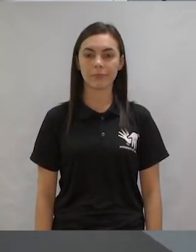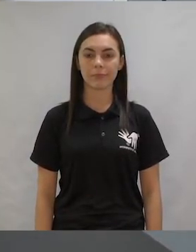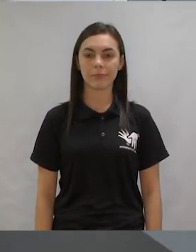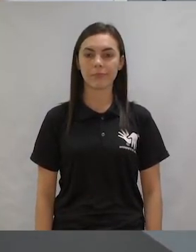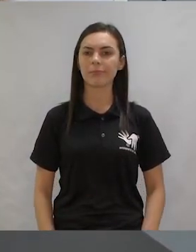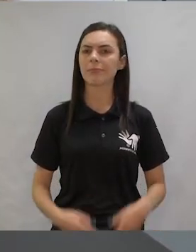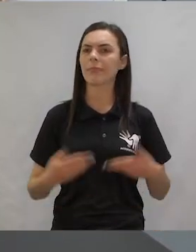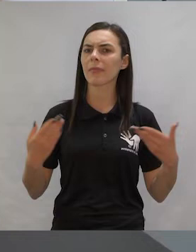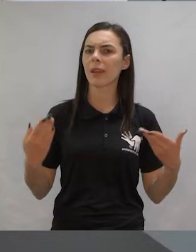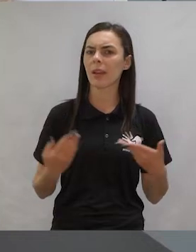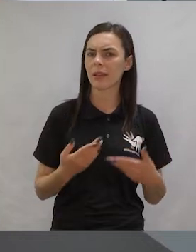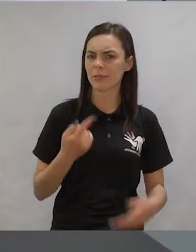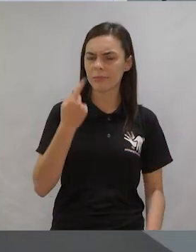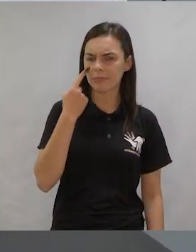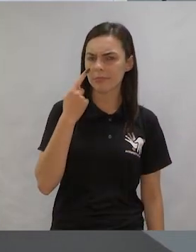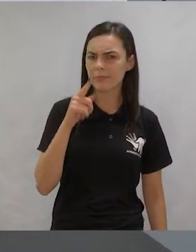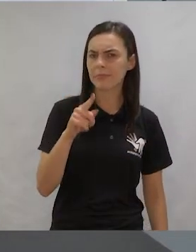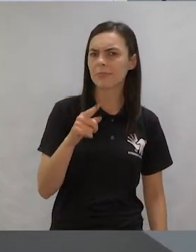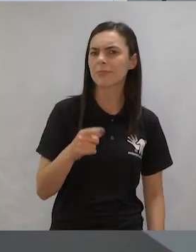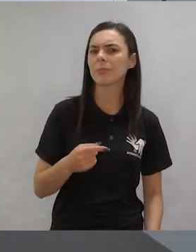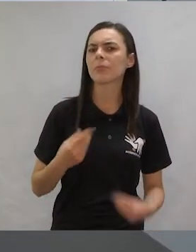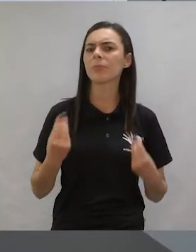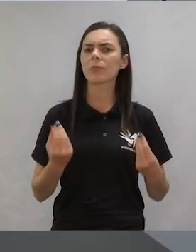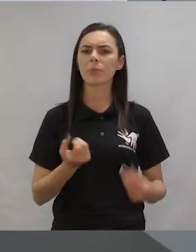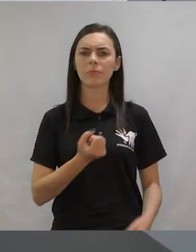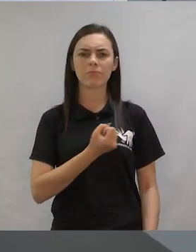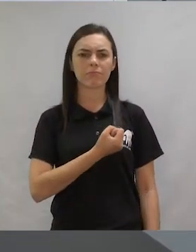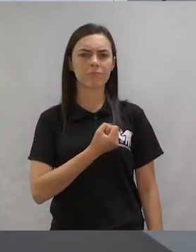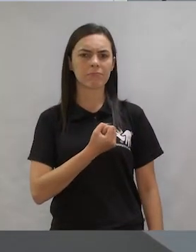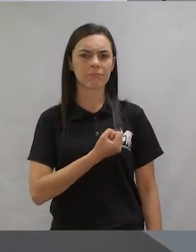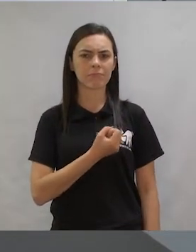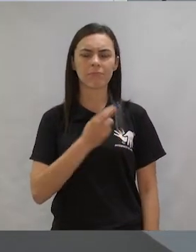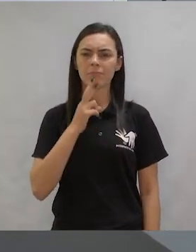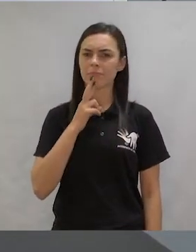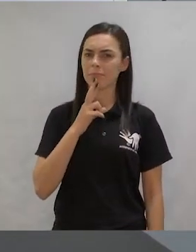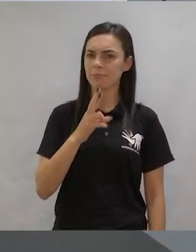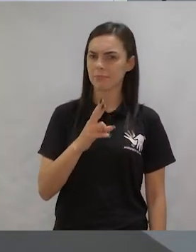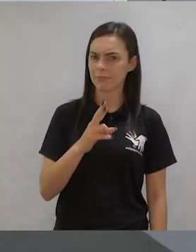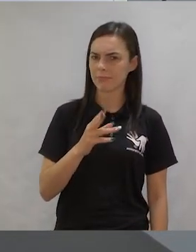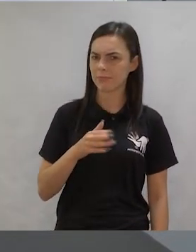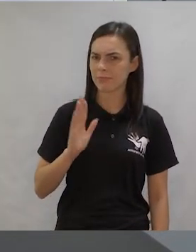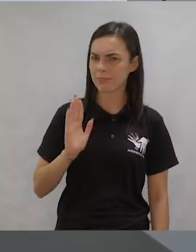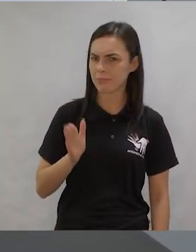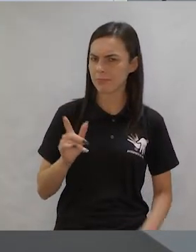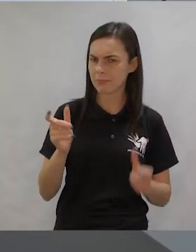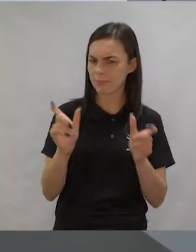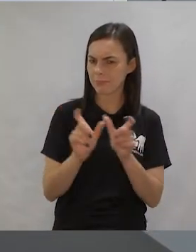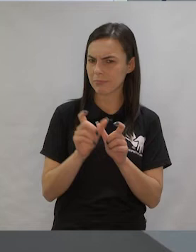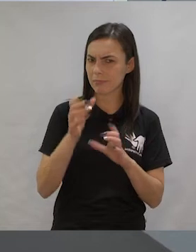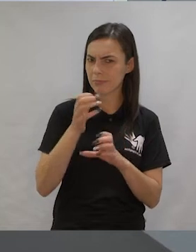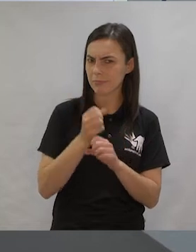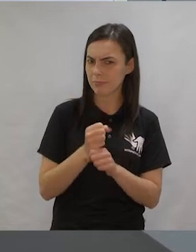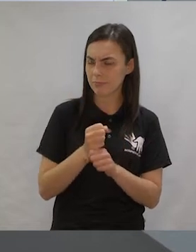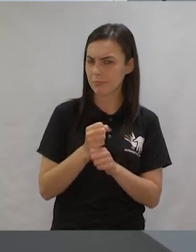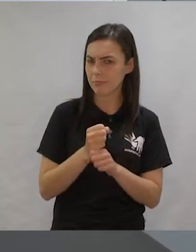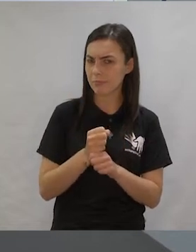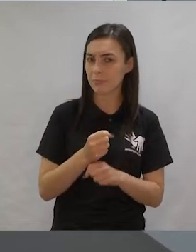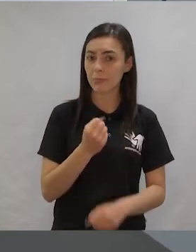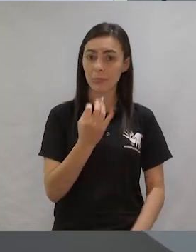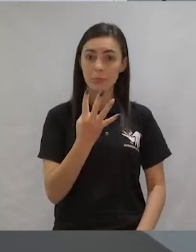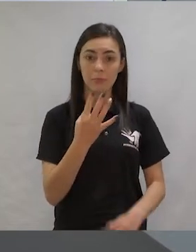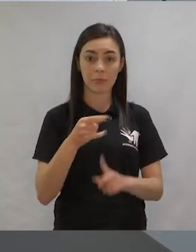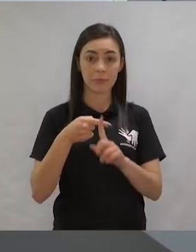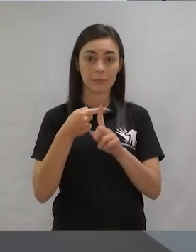Agora vocês já descobriram o valor numérico da nossa expressão?